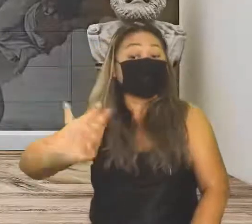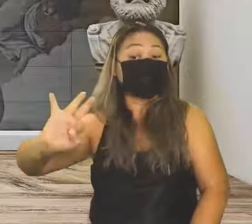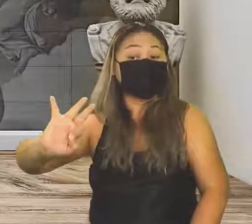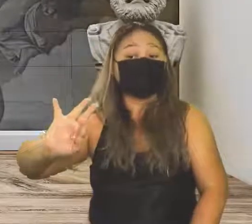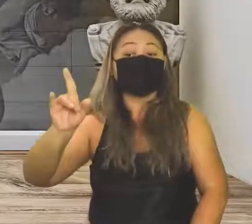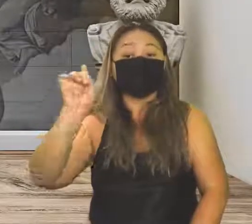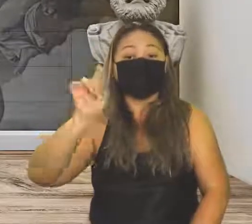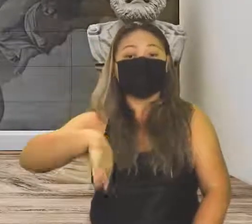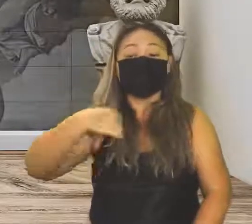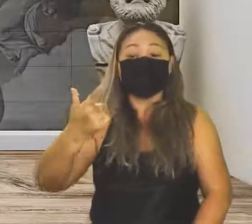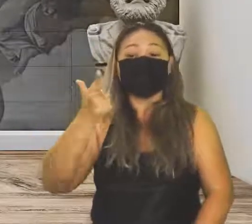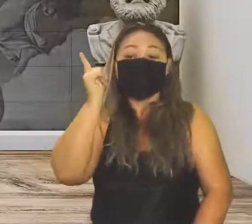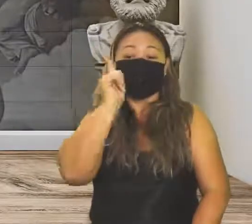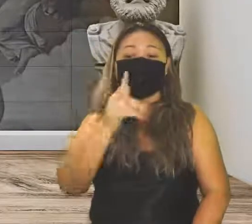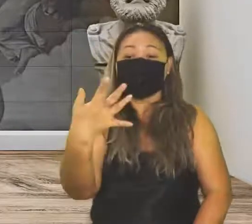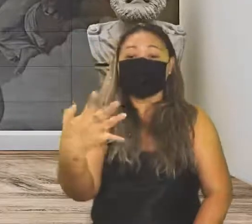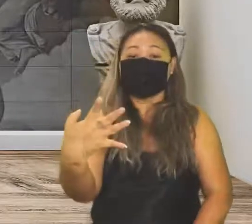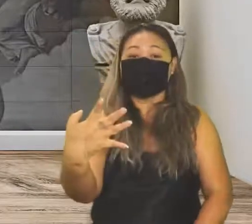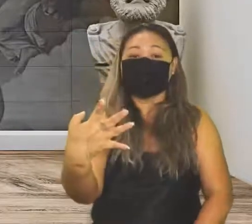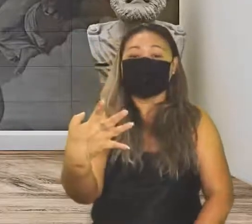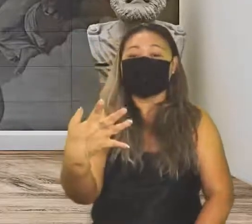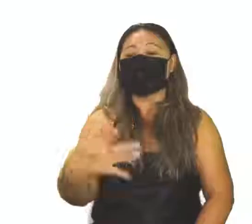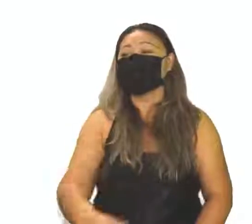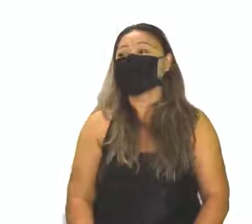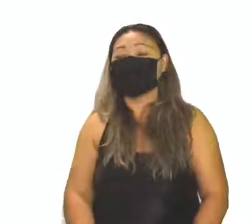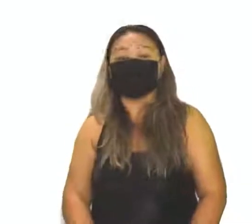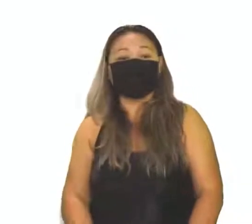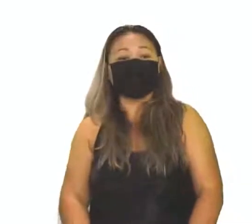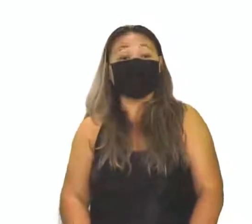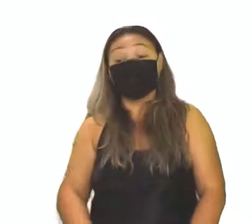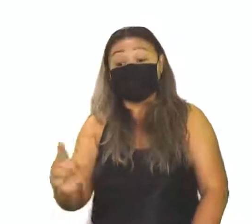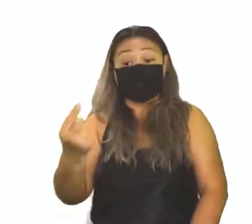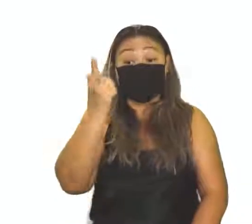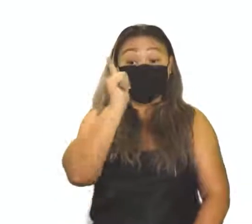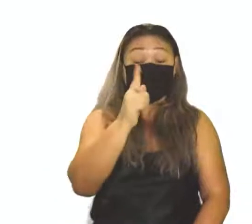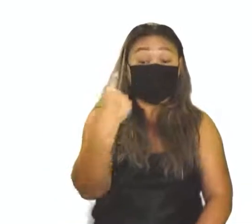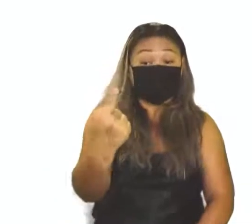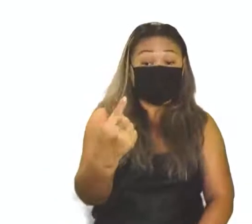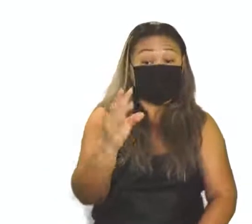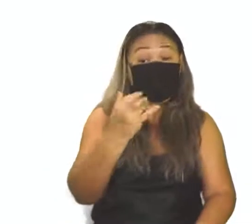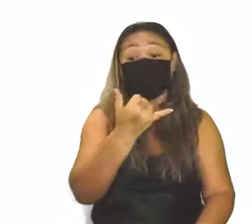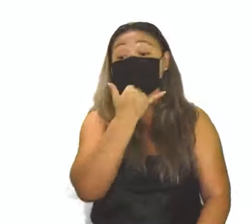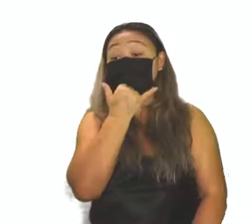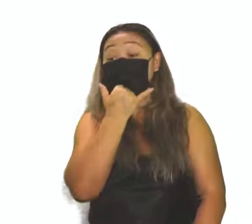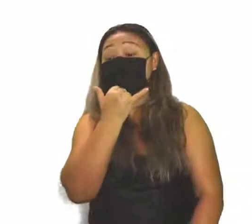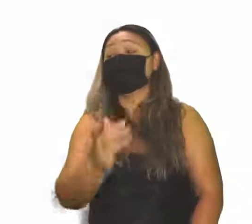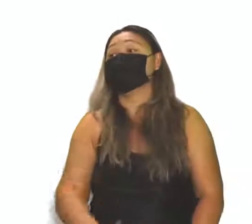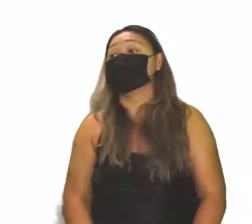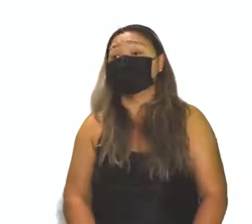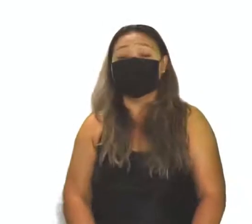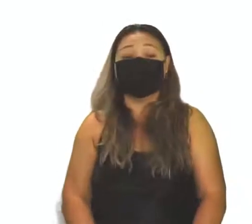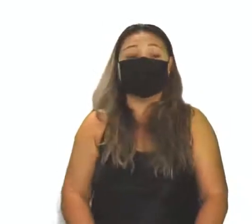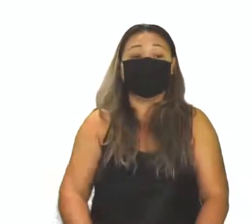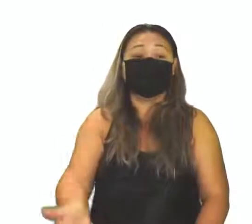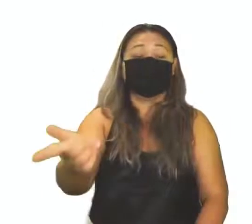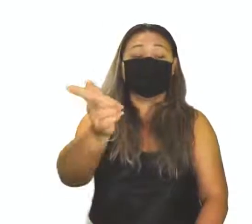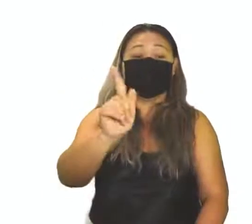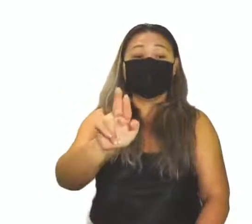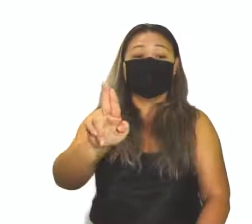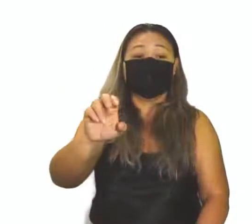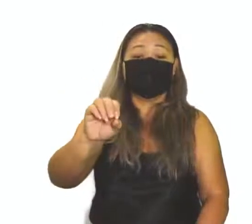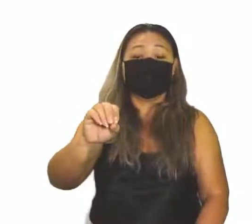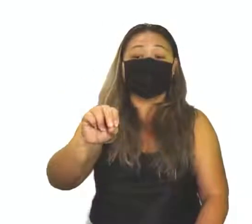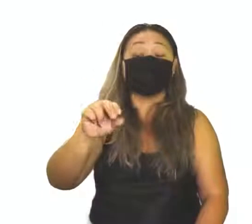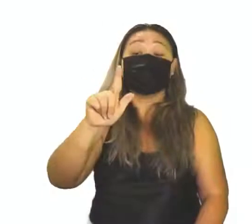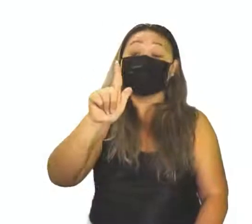uma delas já conseguiram 4, olha aí. Vamos lá? Conseguimos uma, quer dizer, desculpa. Gnosiologia é o